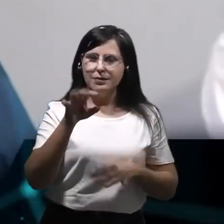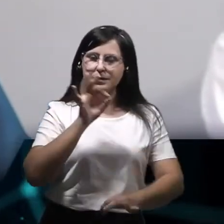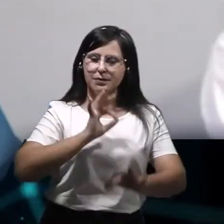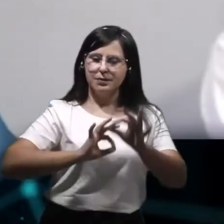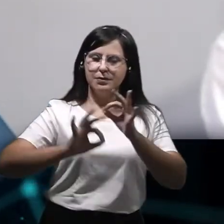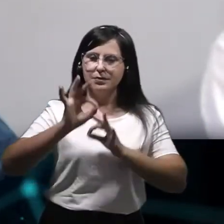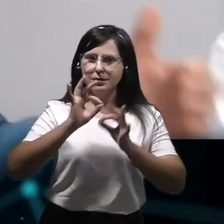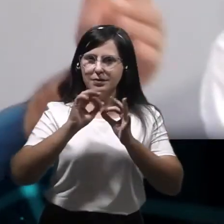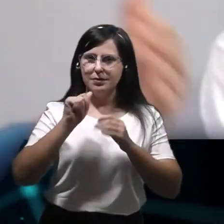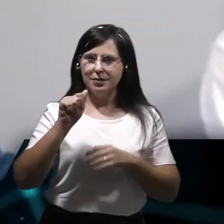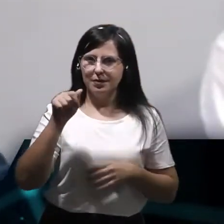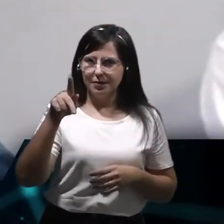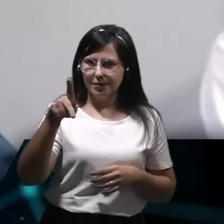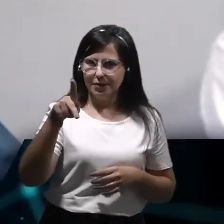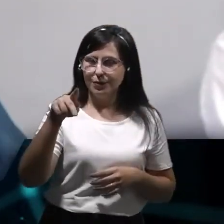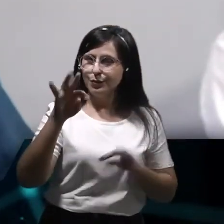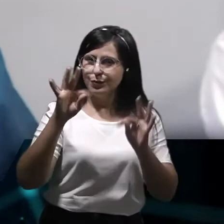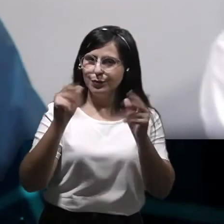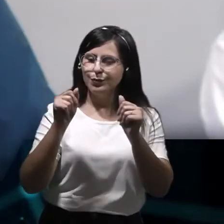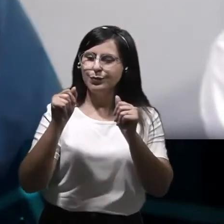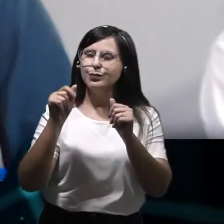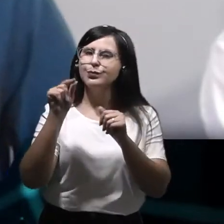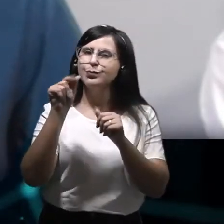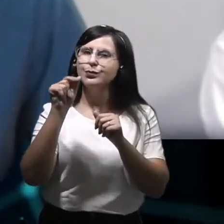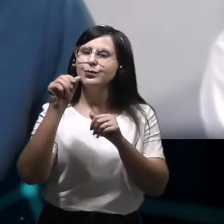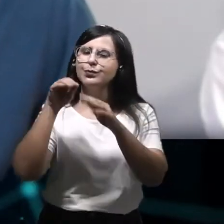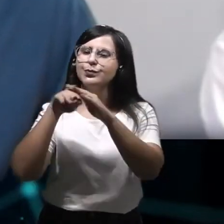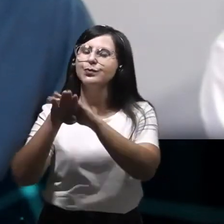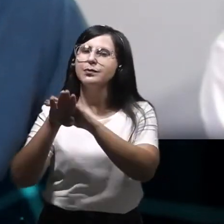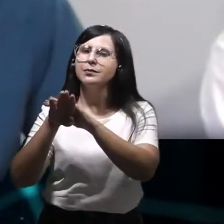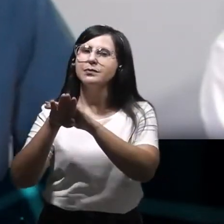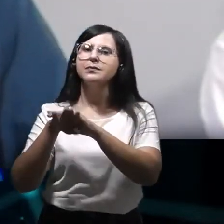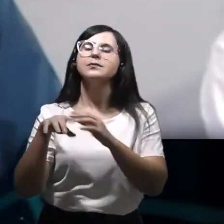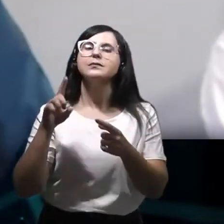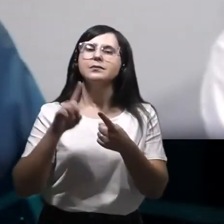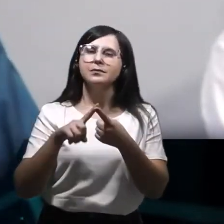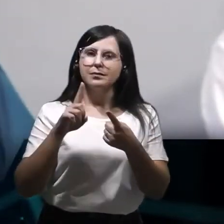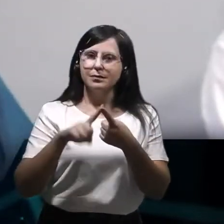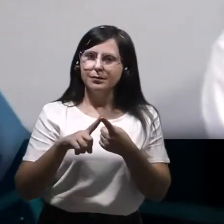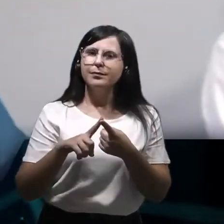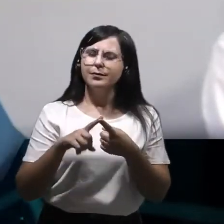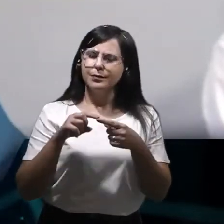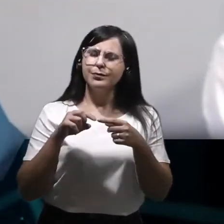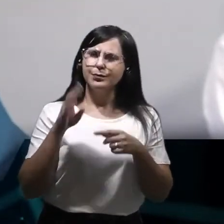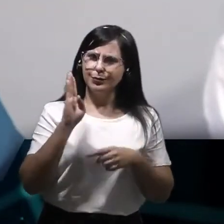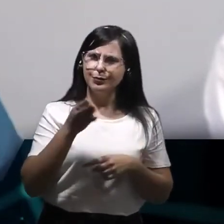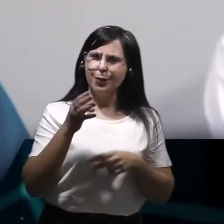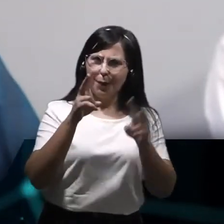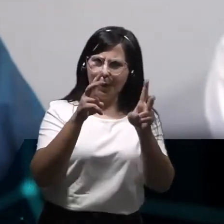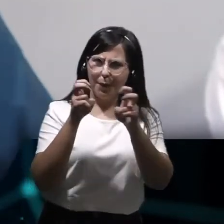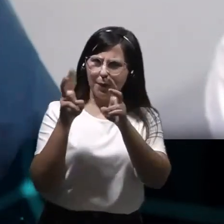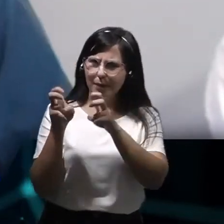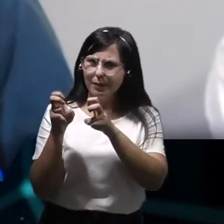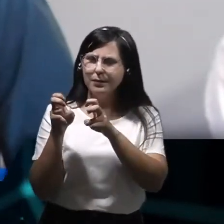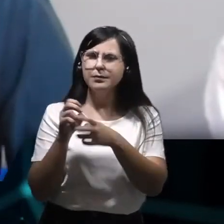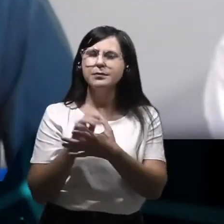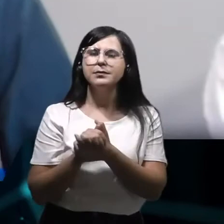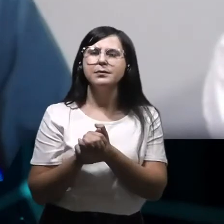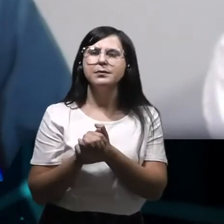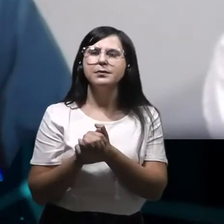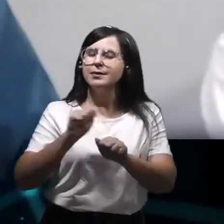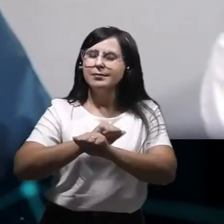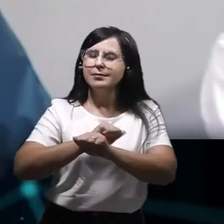questão do repasse do Fundeb em dia, tá entendendo? E a gente já sabe agora, só está